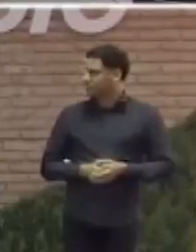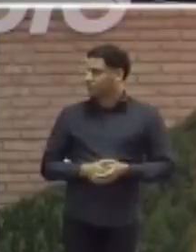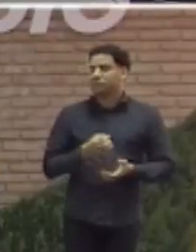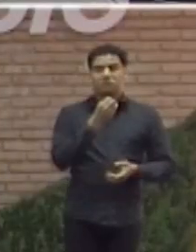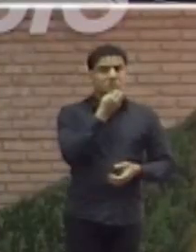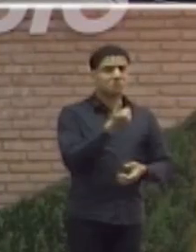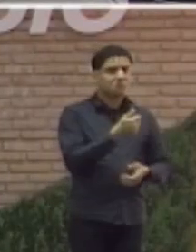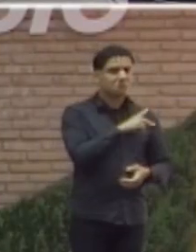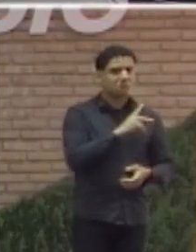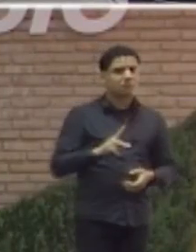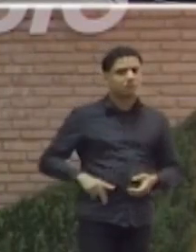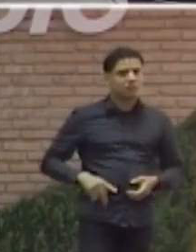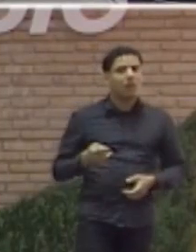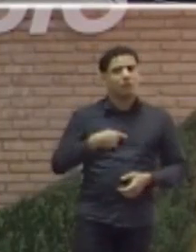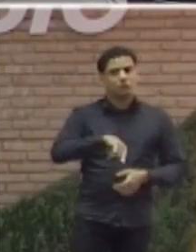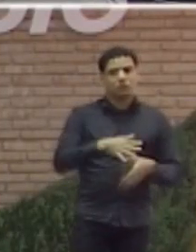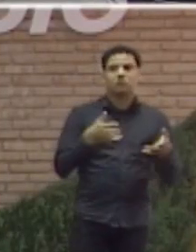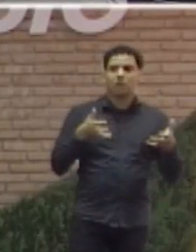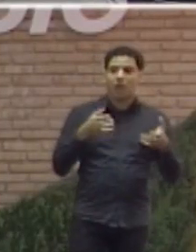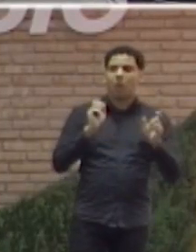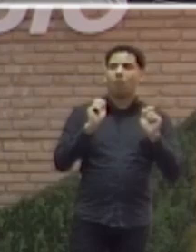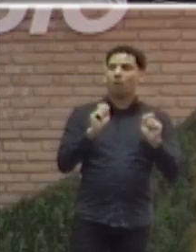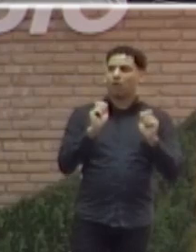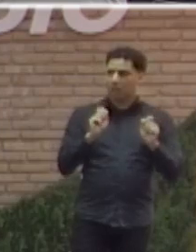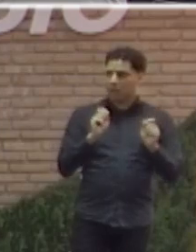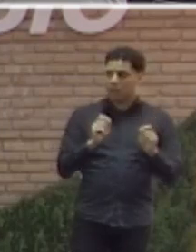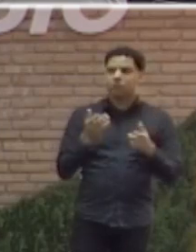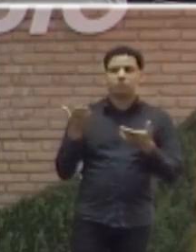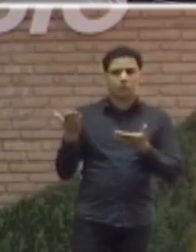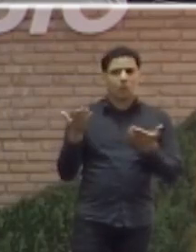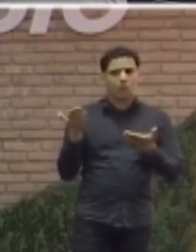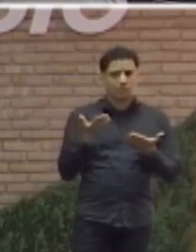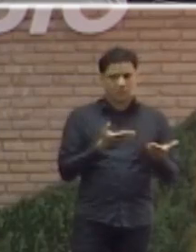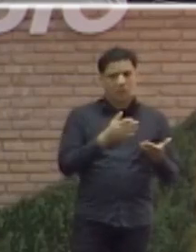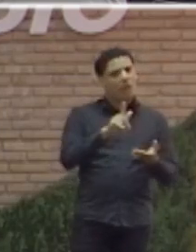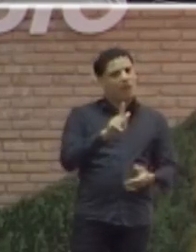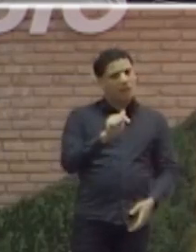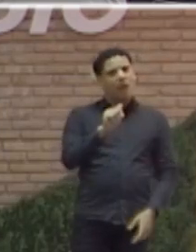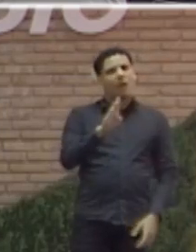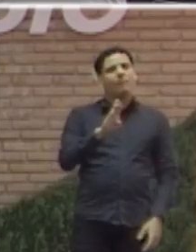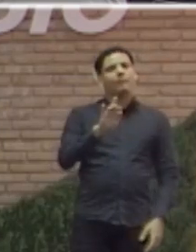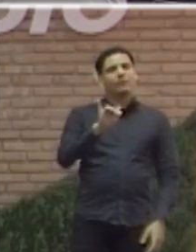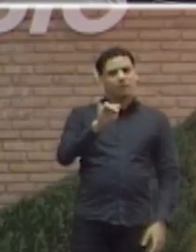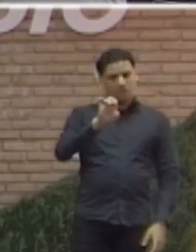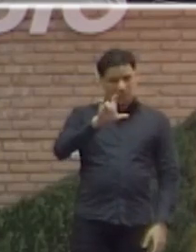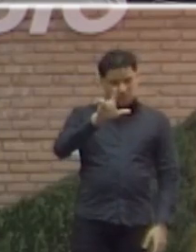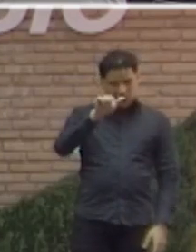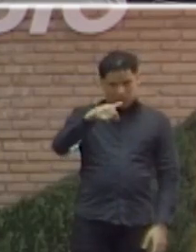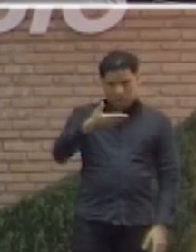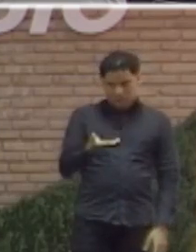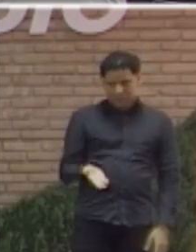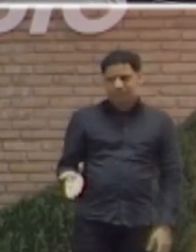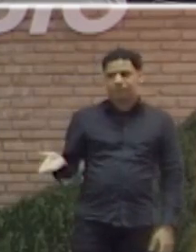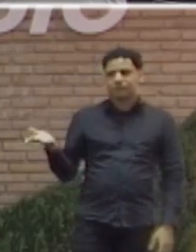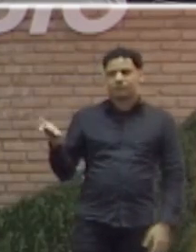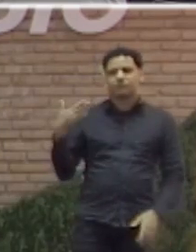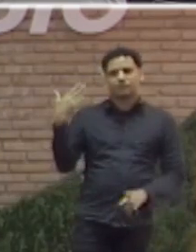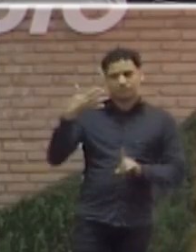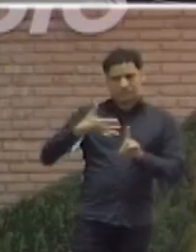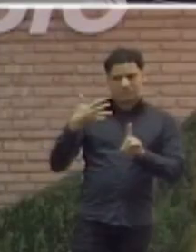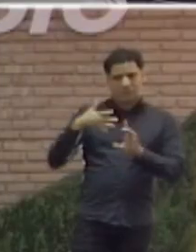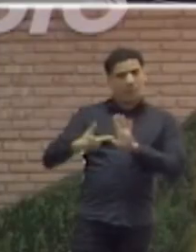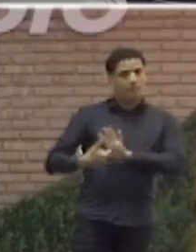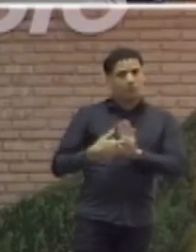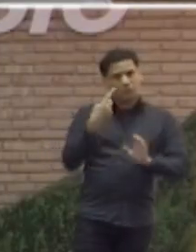bom, presidente. E a gente gostaria de pedir, então, a Gabriela que fizesse as primeiras, fosse a primeira painelista, e